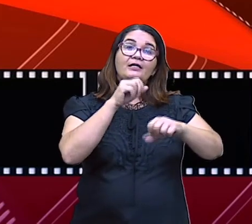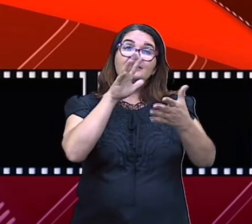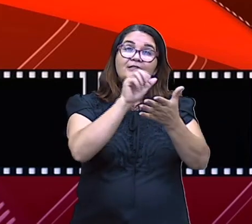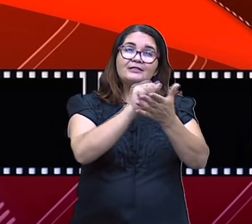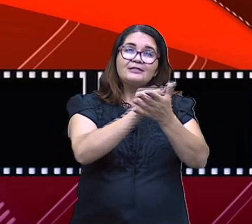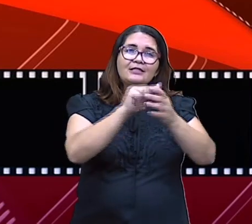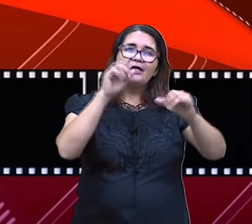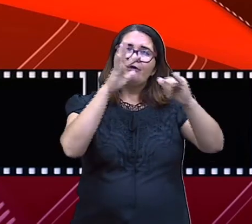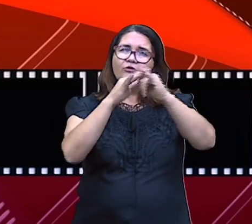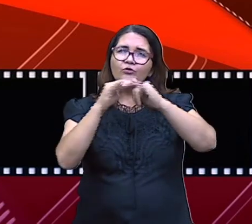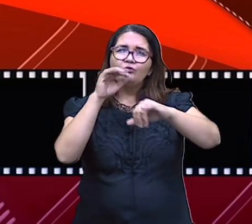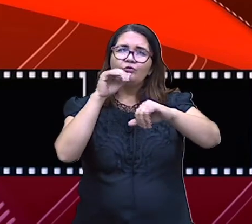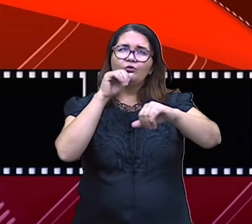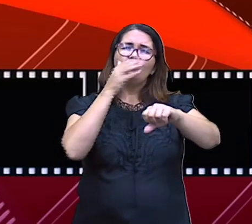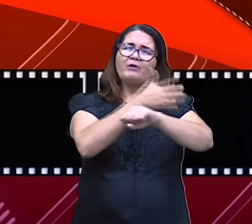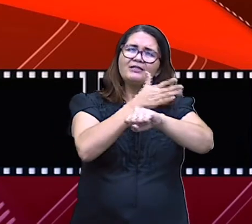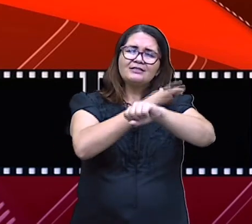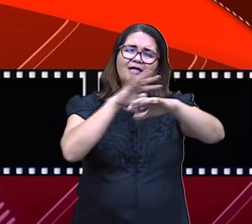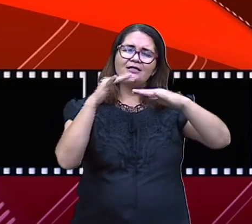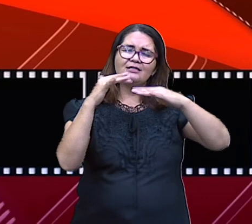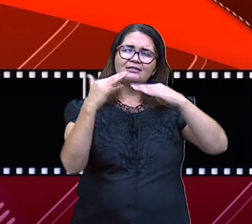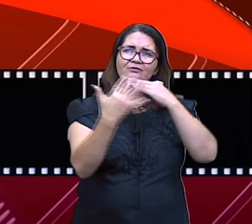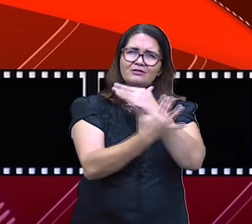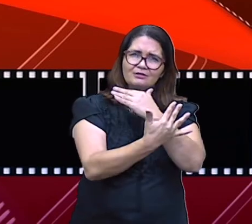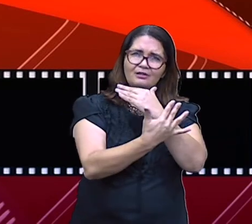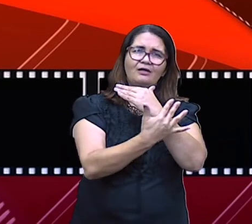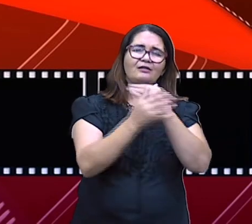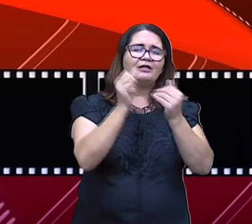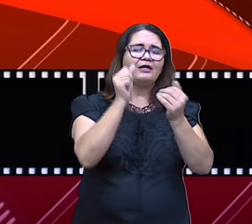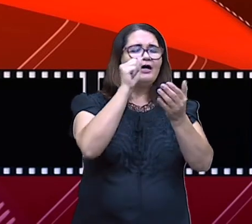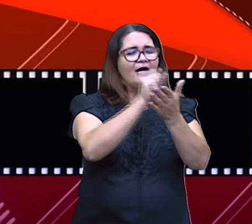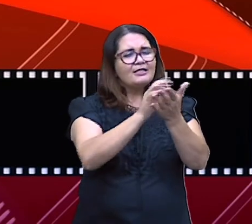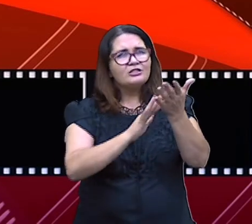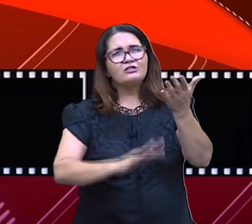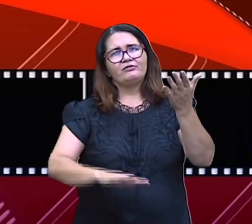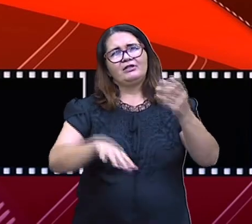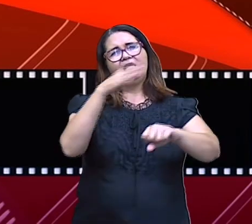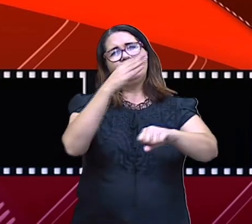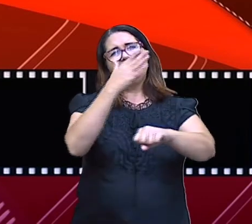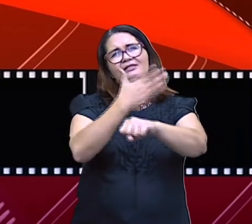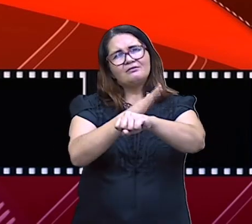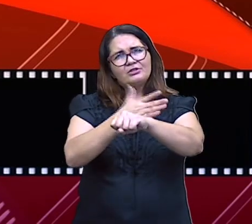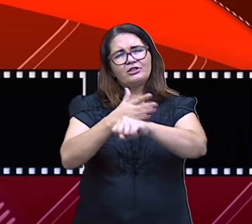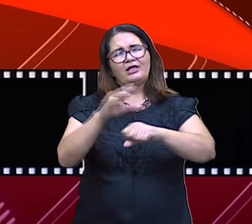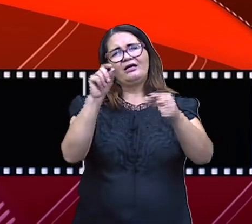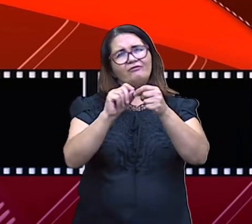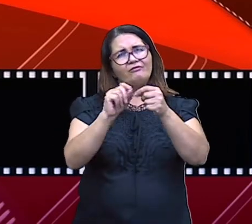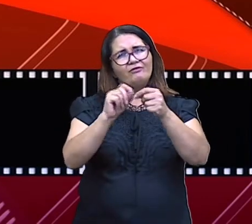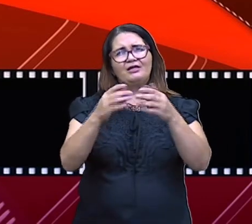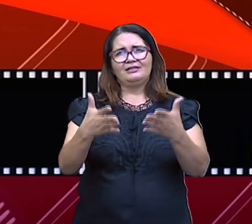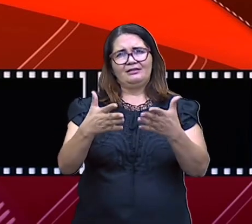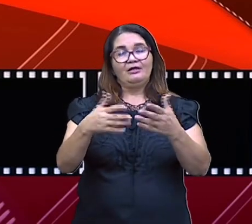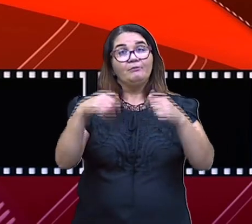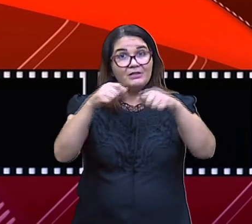YouTube SMED-GV. Façam as atividades, pratiquem,